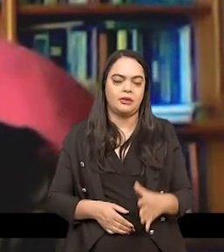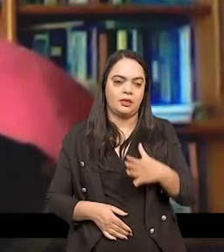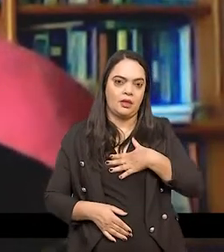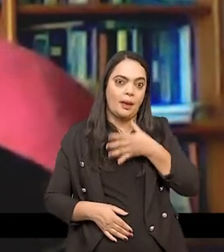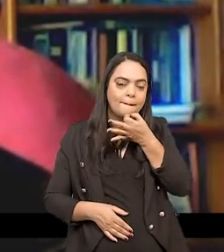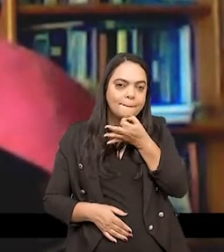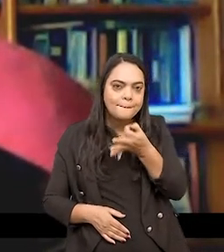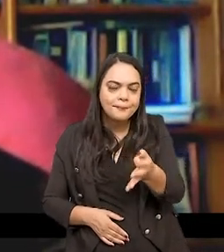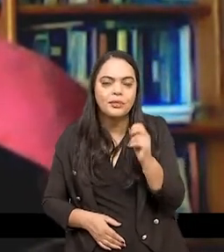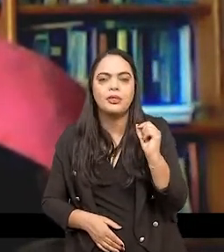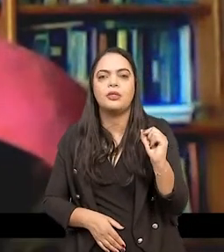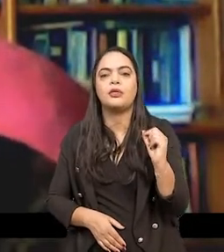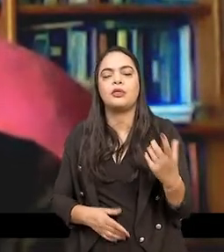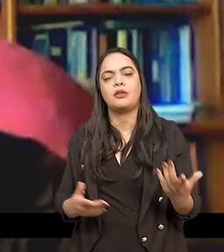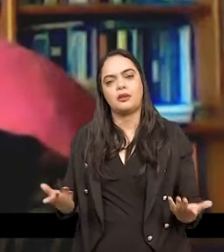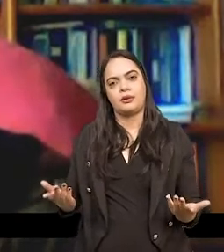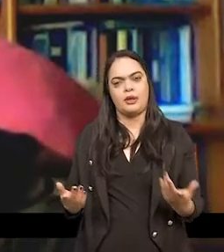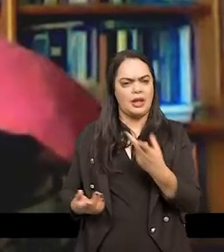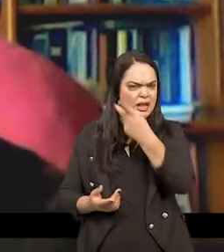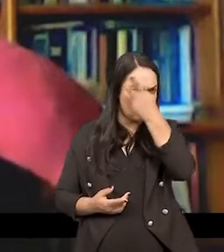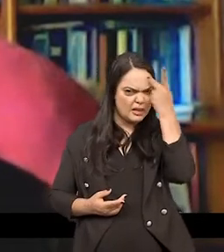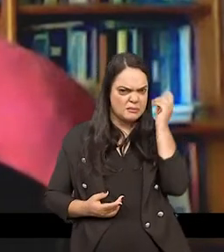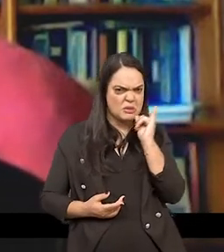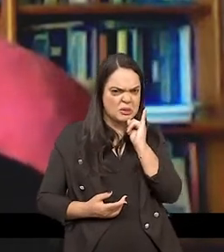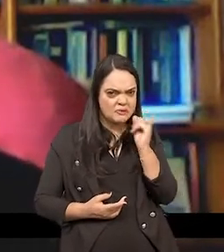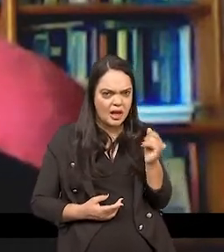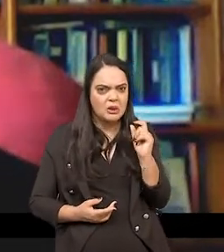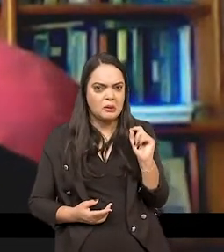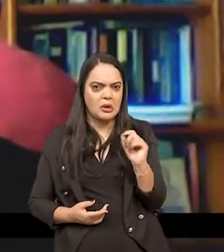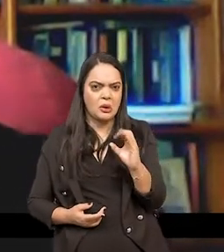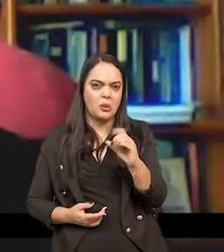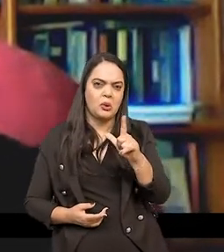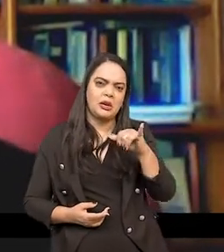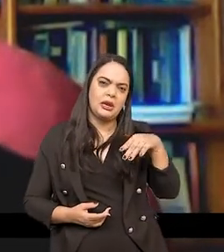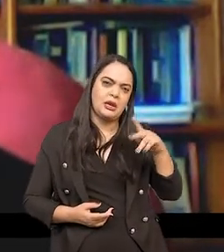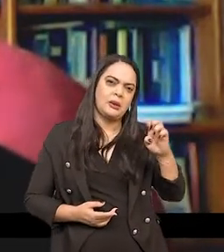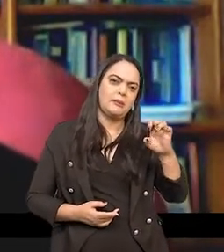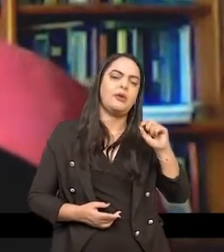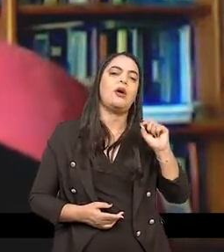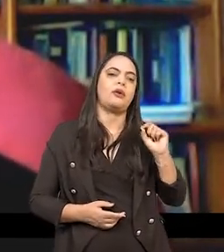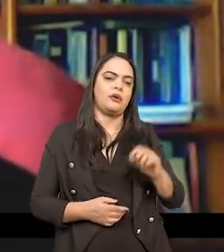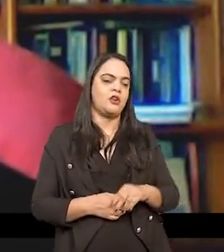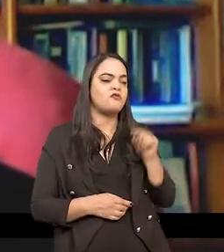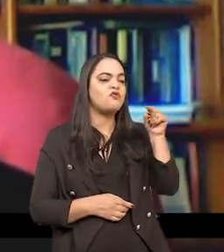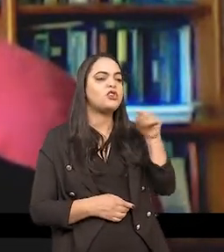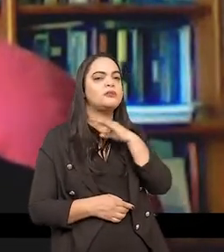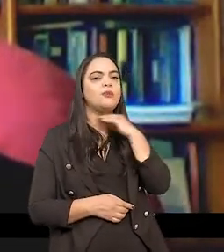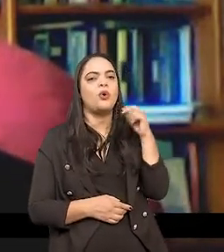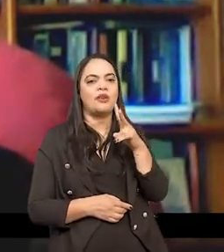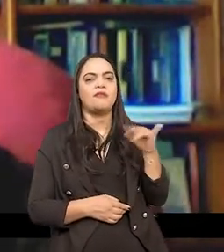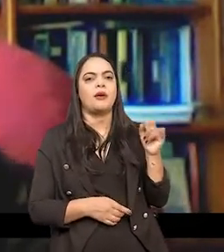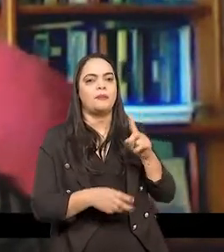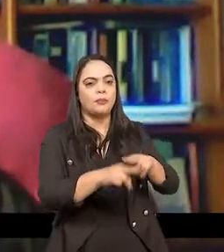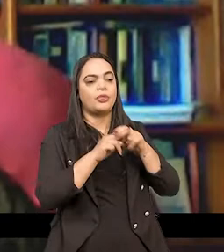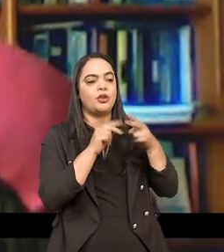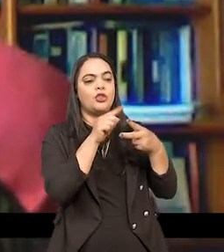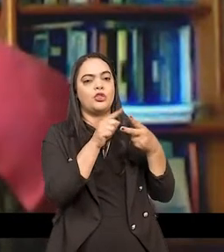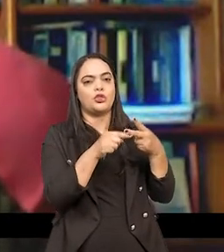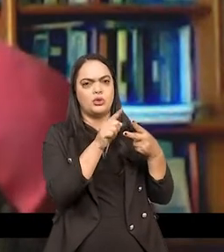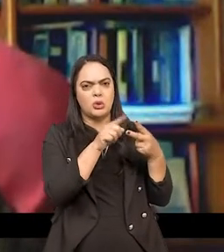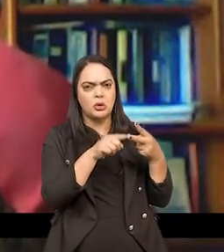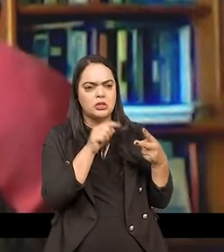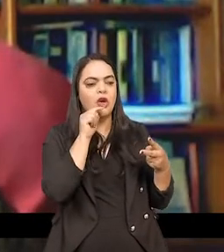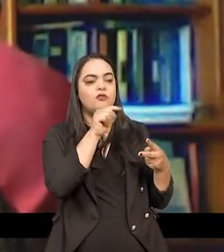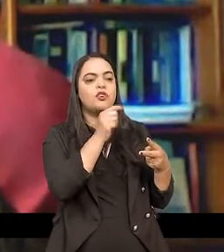o que os algozes dizem para a Olympe, para mim, diz tudo. Tu vai morrer por dois motivos. Tu quisesse ser um